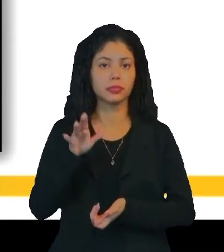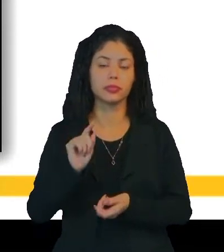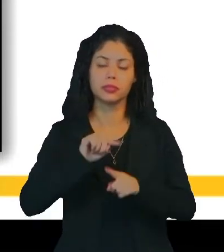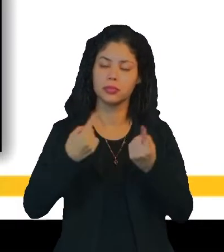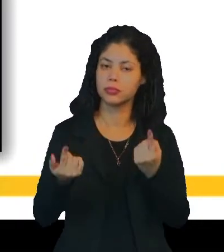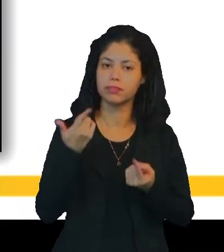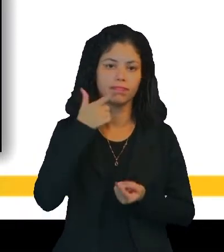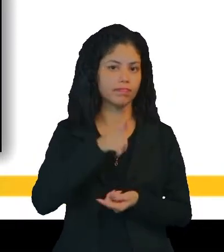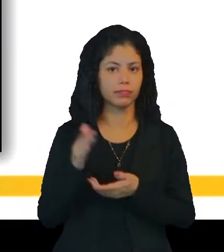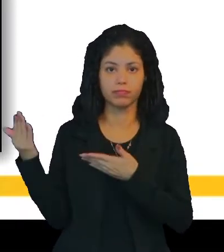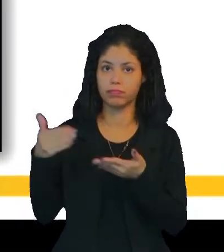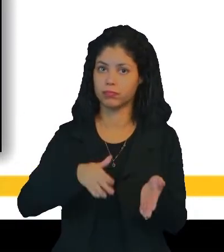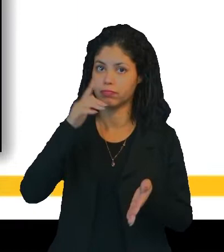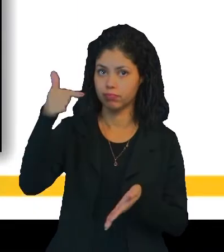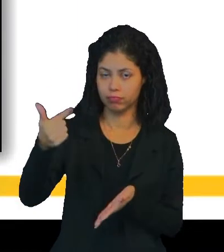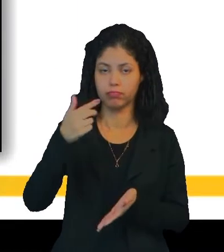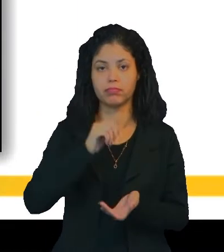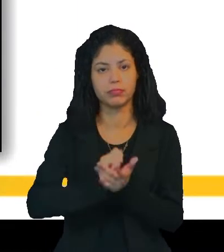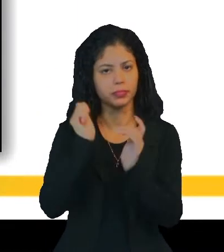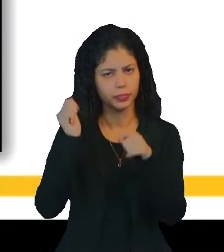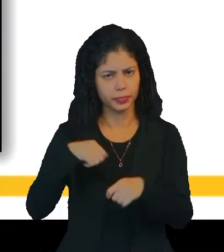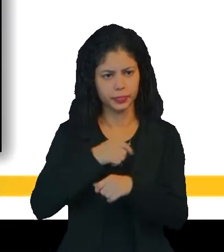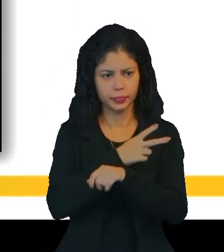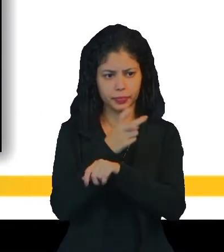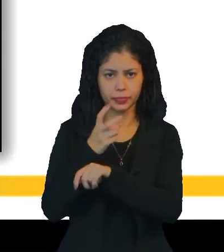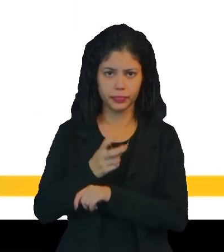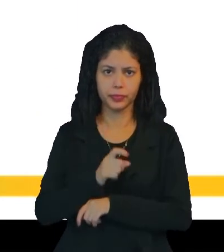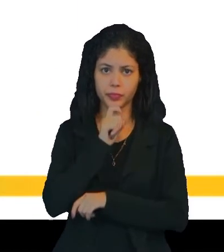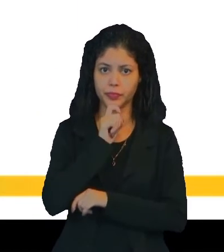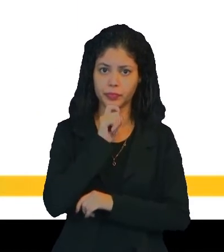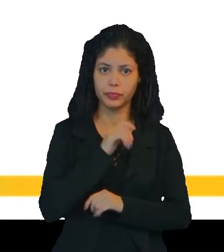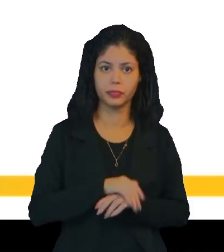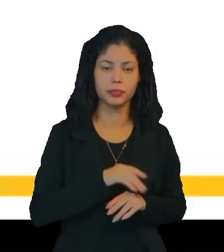mas não conseguiram chegar até lá para poder fazer essa exploração de gelo.